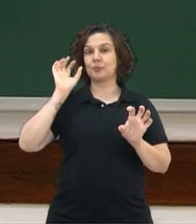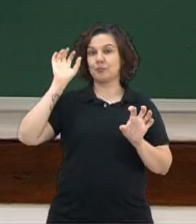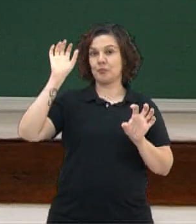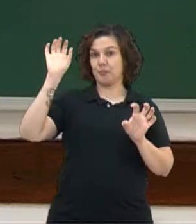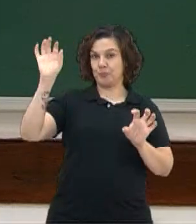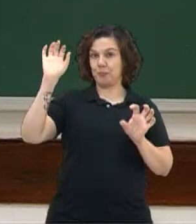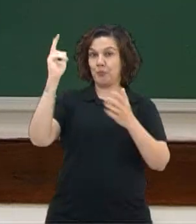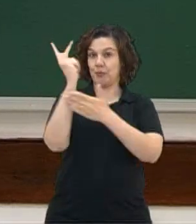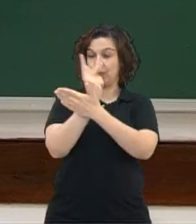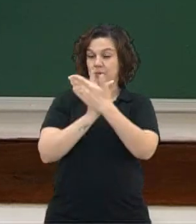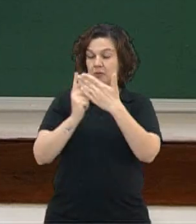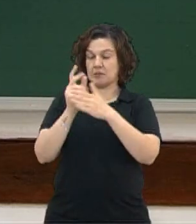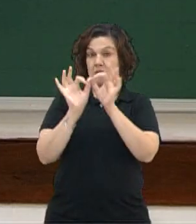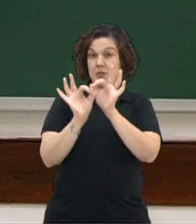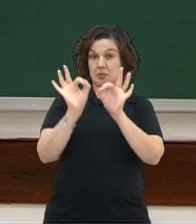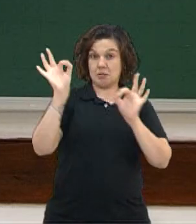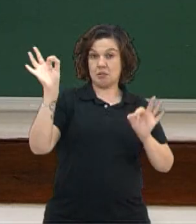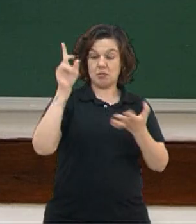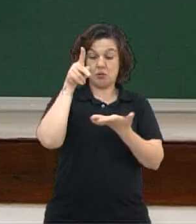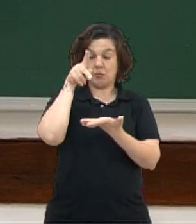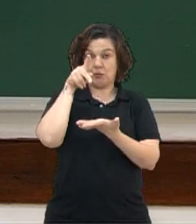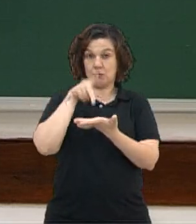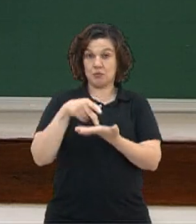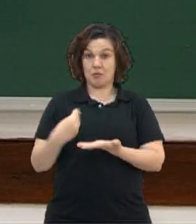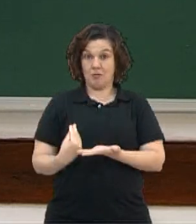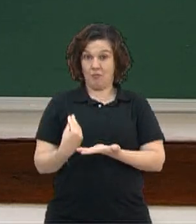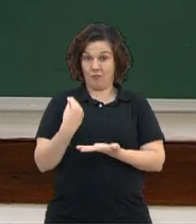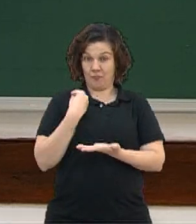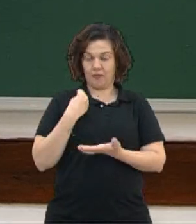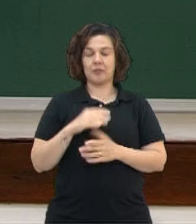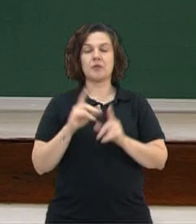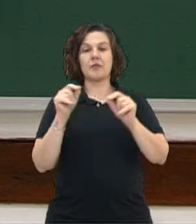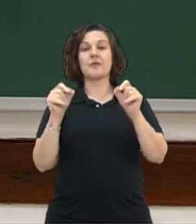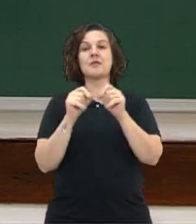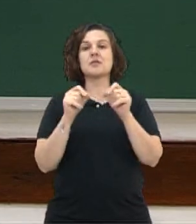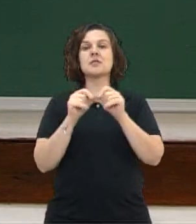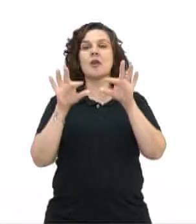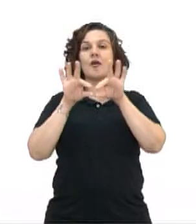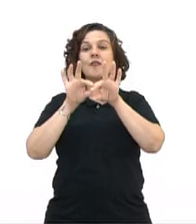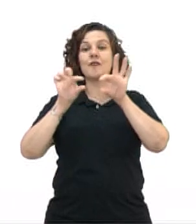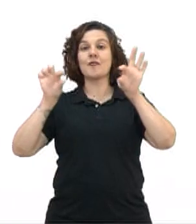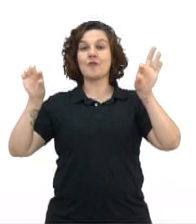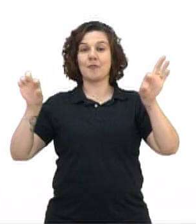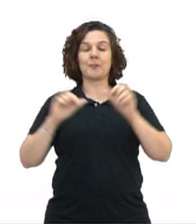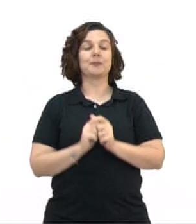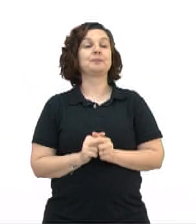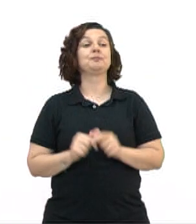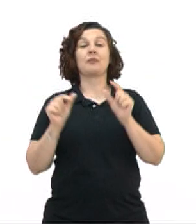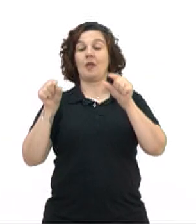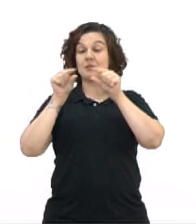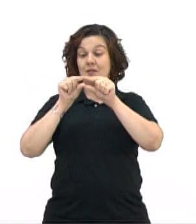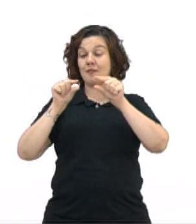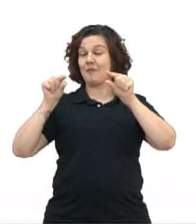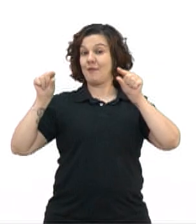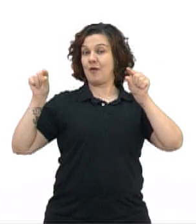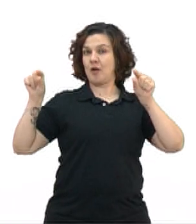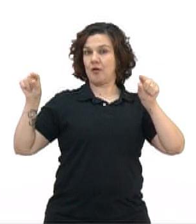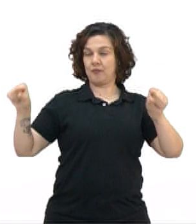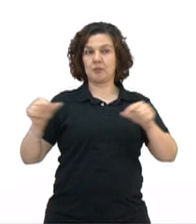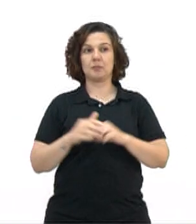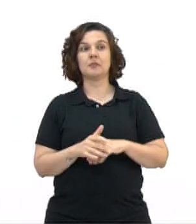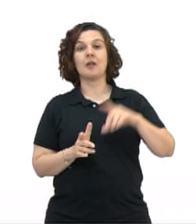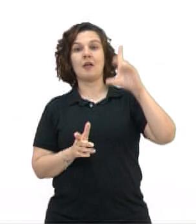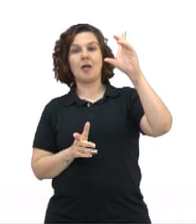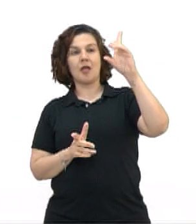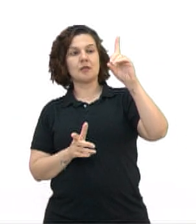distância real entre esses dois pontos, nós vamos utilizar uma fórmula, tá? E essa fórmula que você está vendo na tela, ela é representada pelo